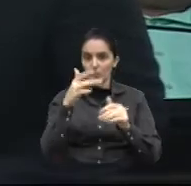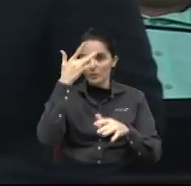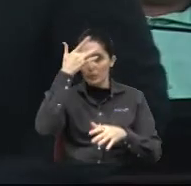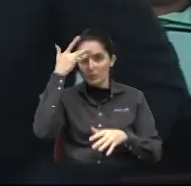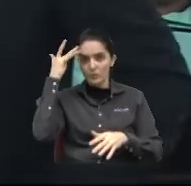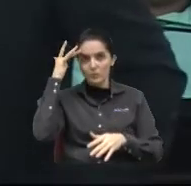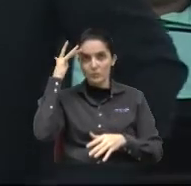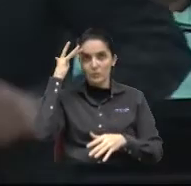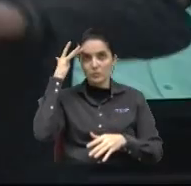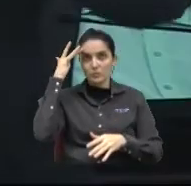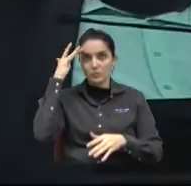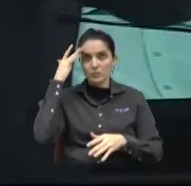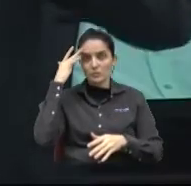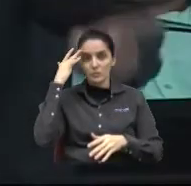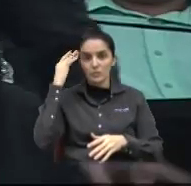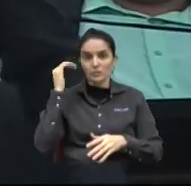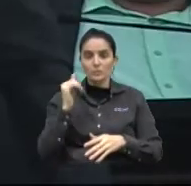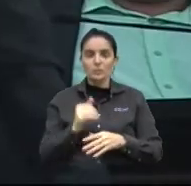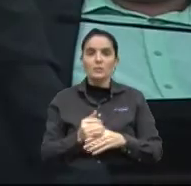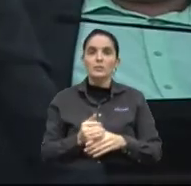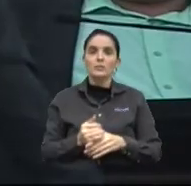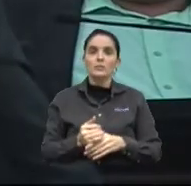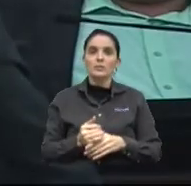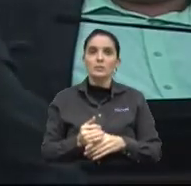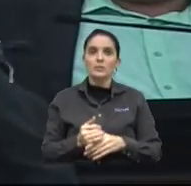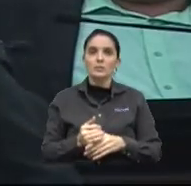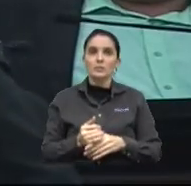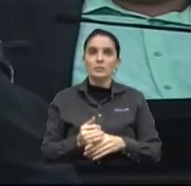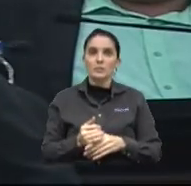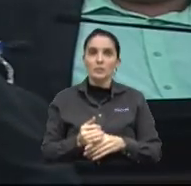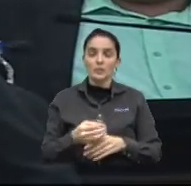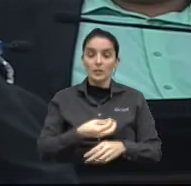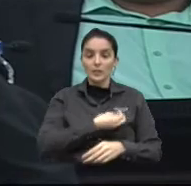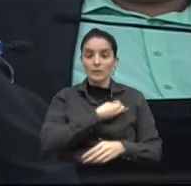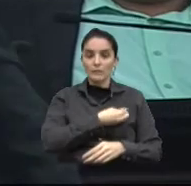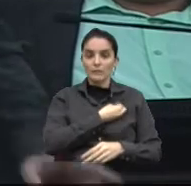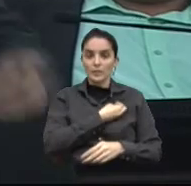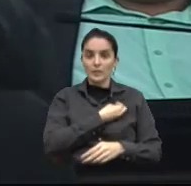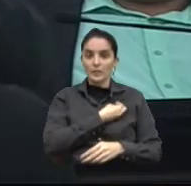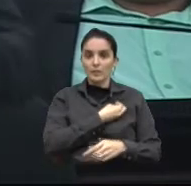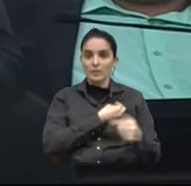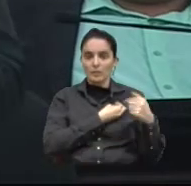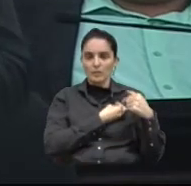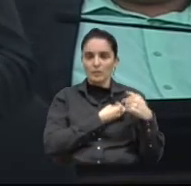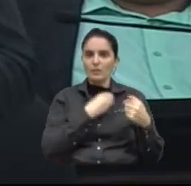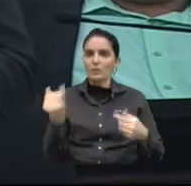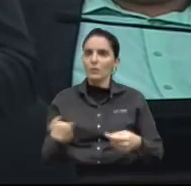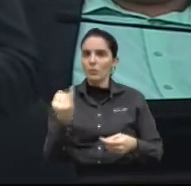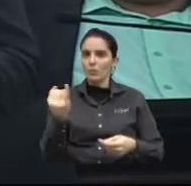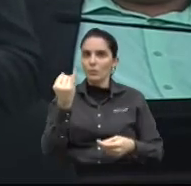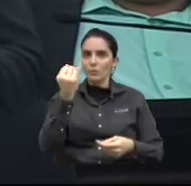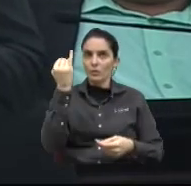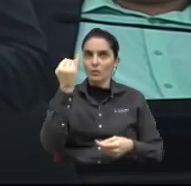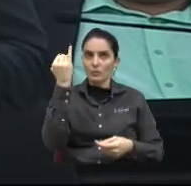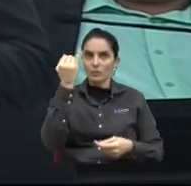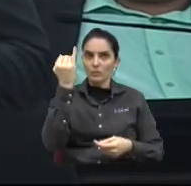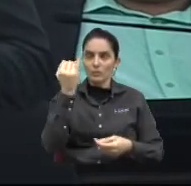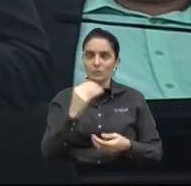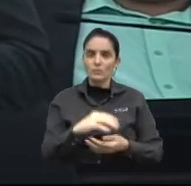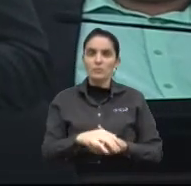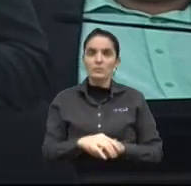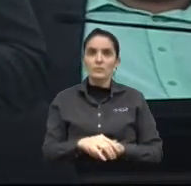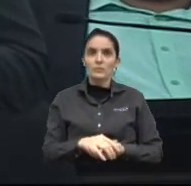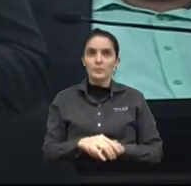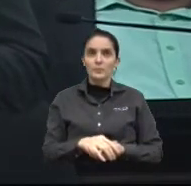espírita até do espírita a bíblia sagrada a regra de conduta e sex e sab que desaprendi dente que